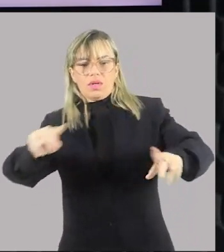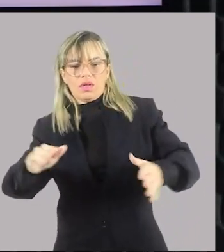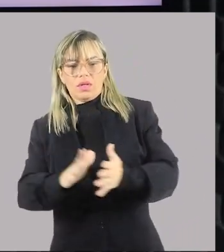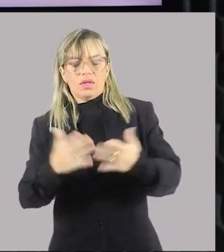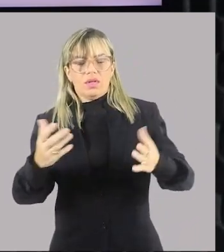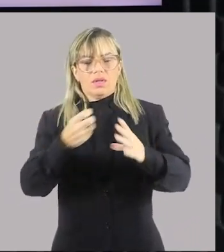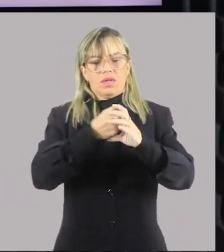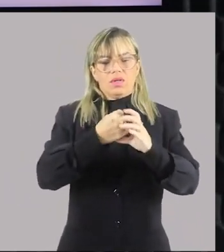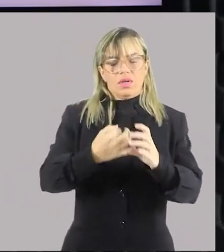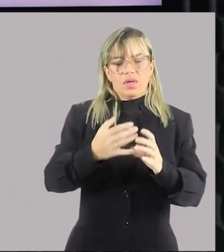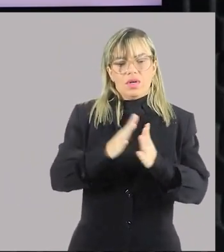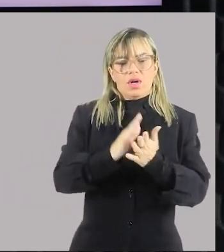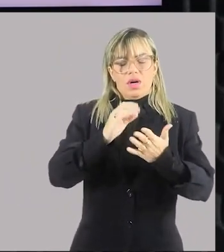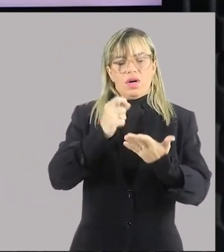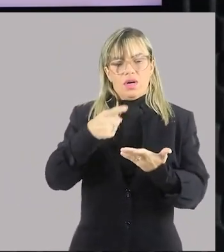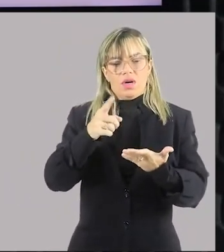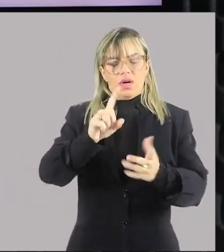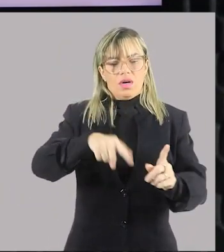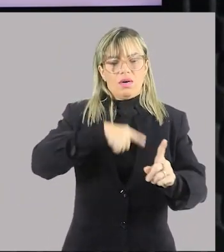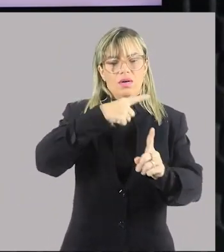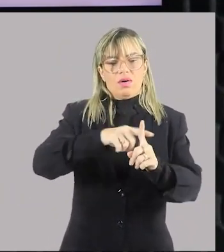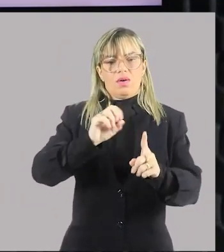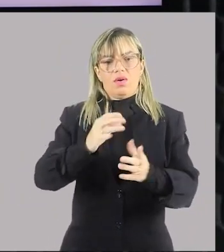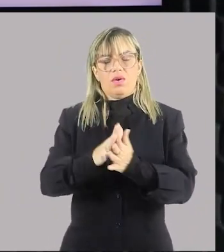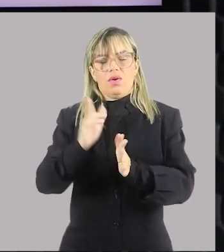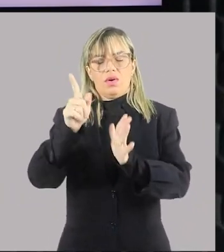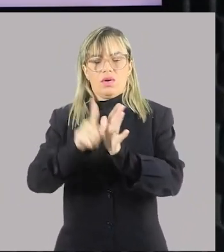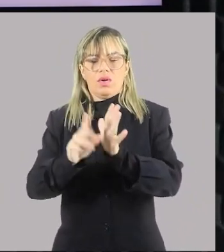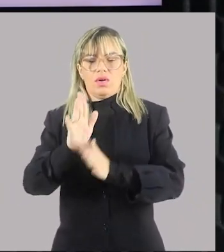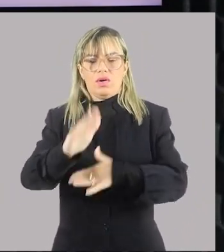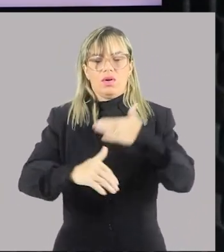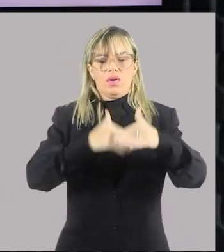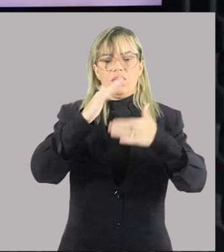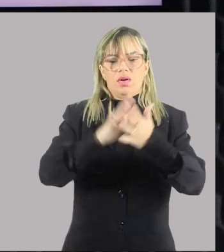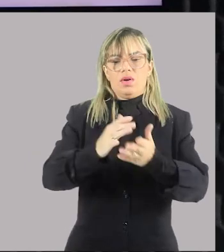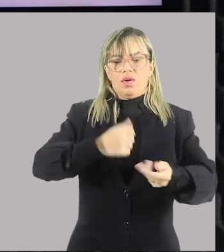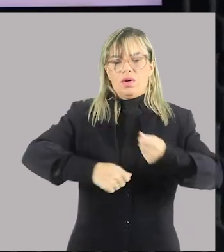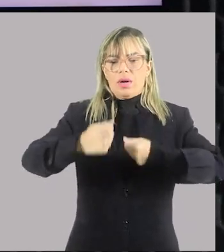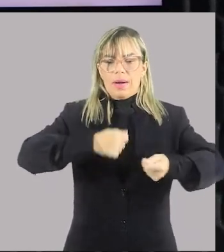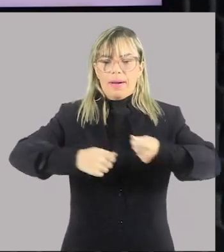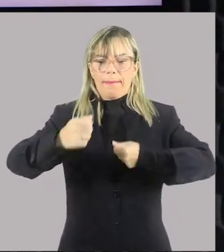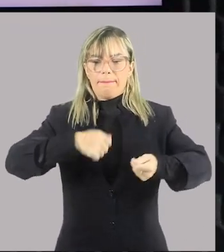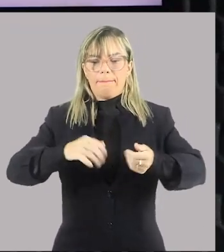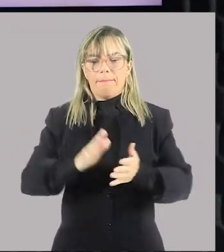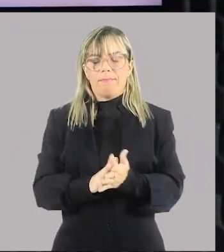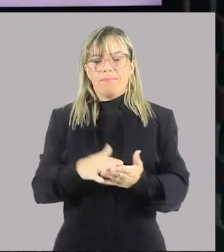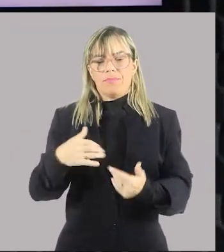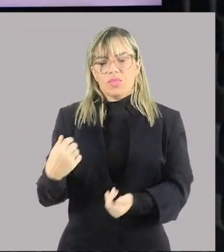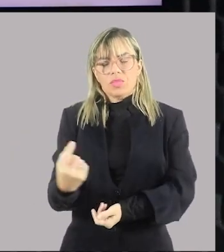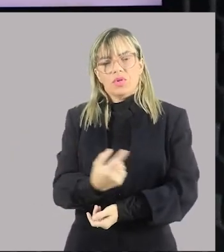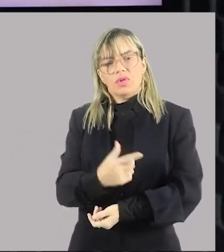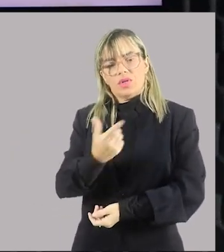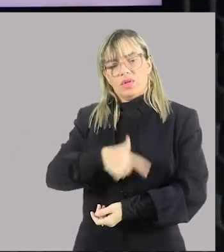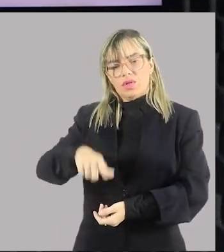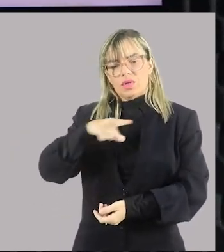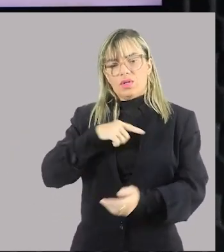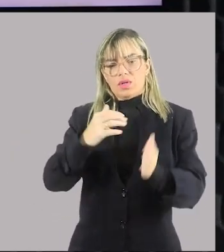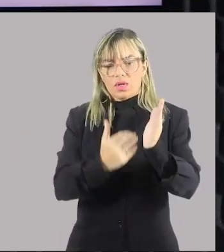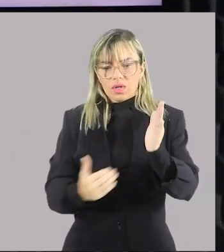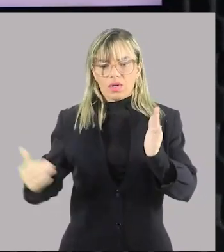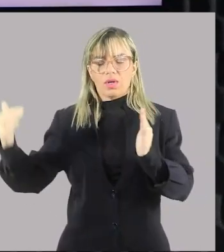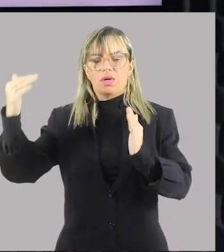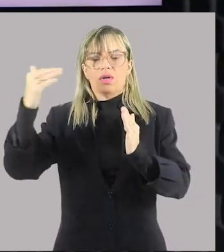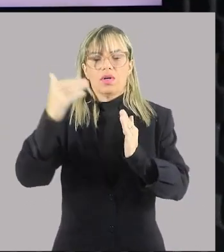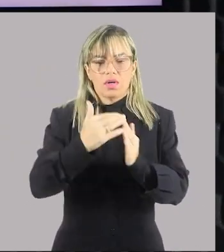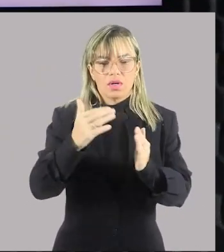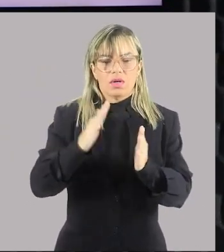contribuir ou não contribuir para essa questão do desenvolvimento da nossa economia. E aí nós temos um elevado crescimento econômico,